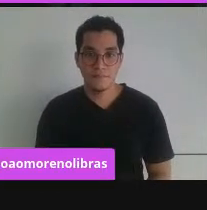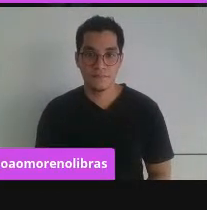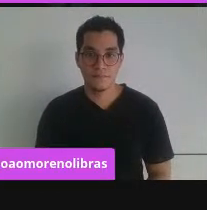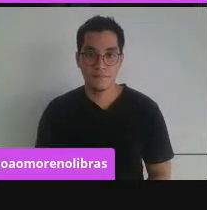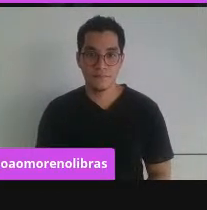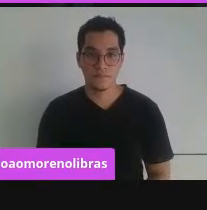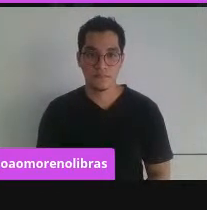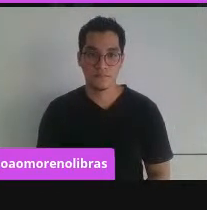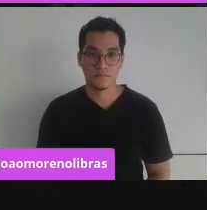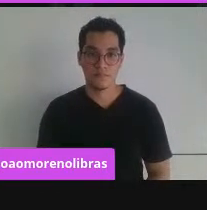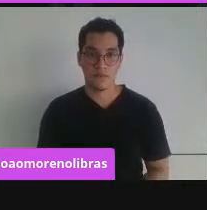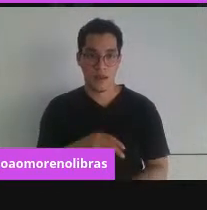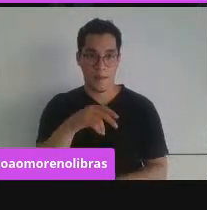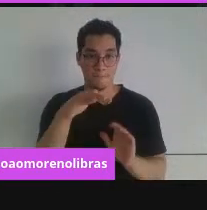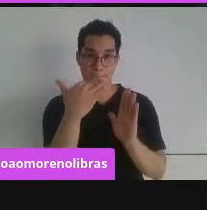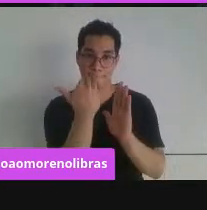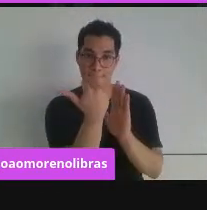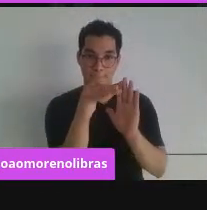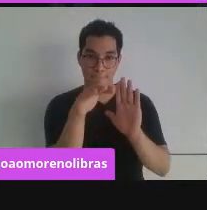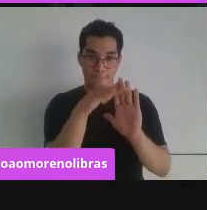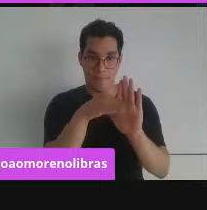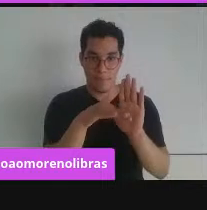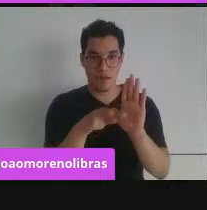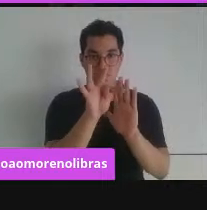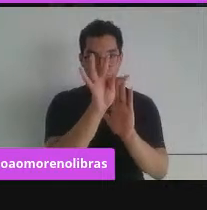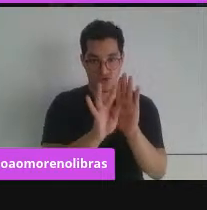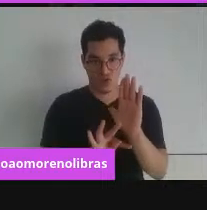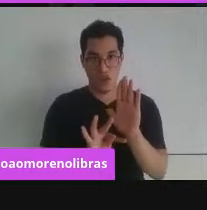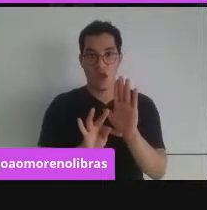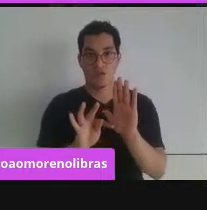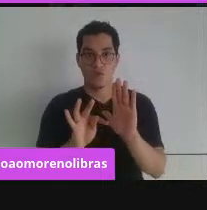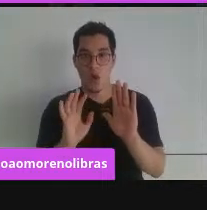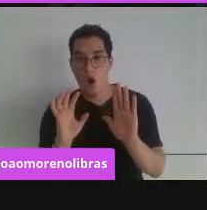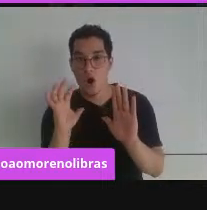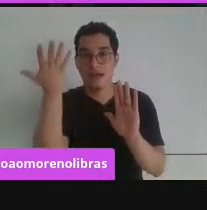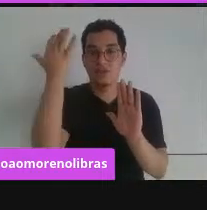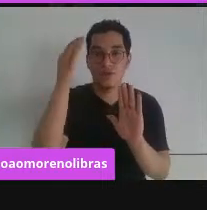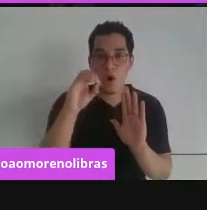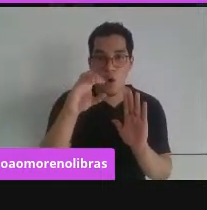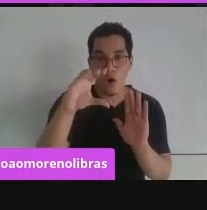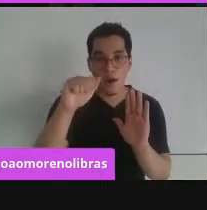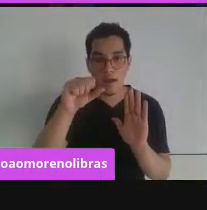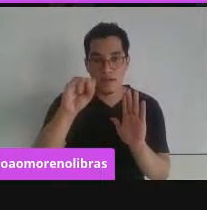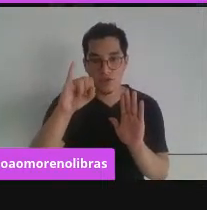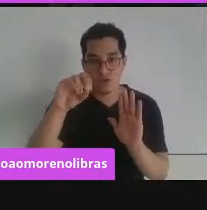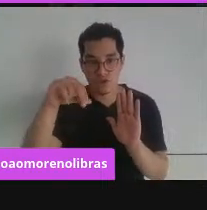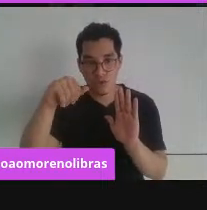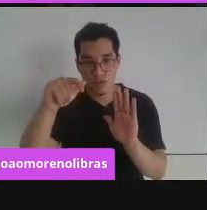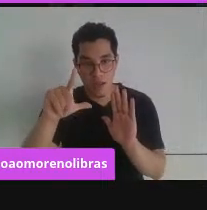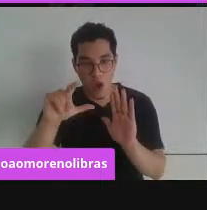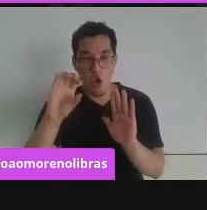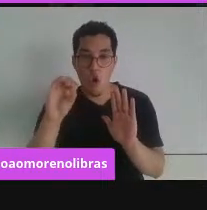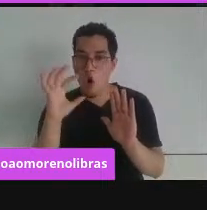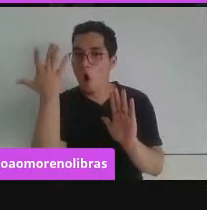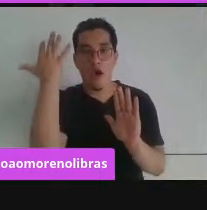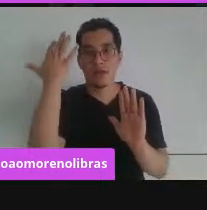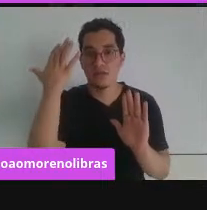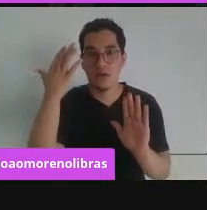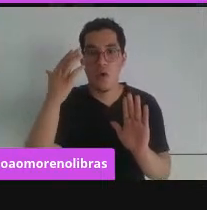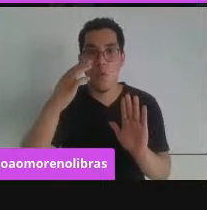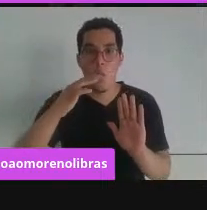Ele diz, um plano de texto ocasional é muito variável. A reconstrução de parte dos